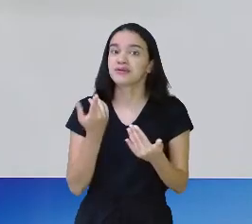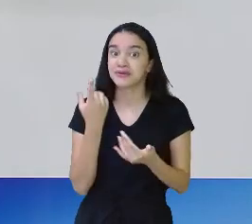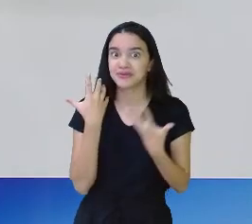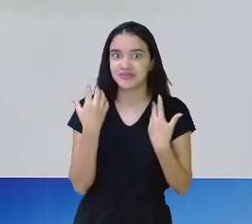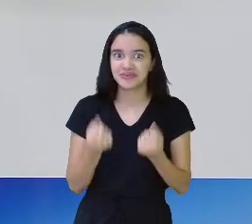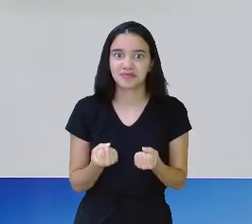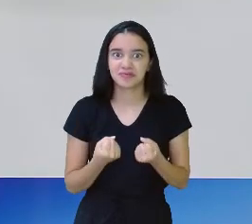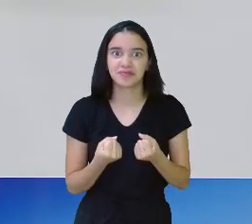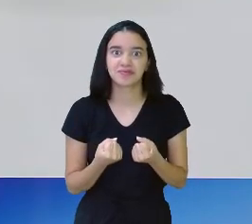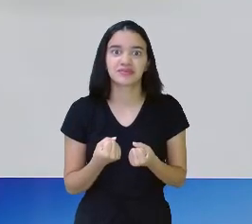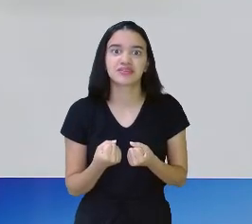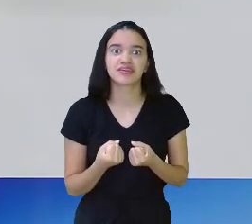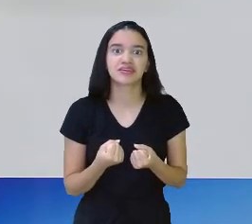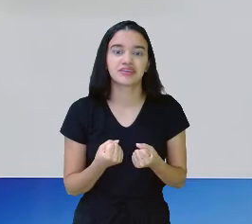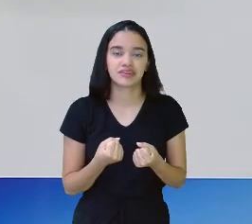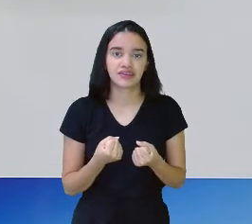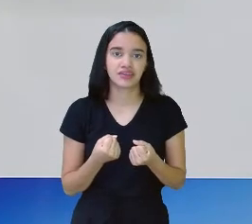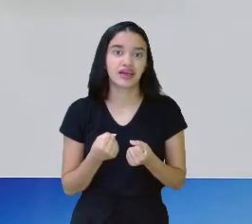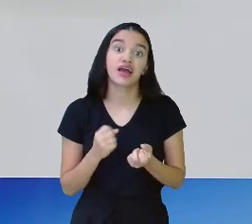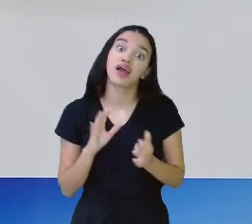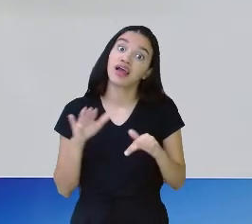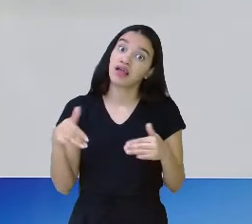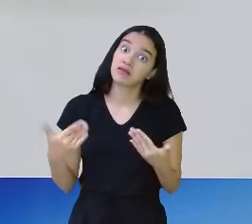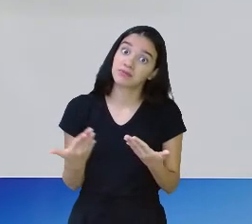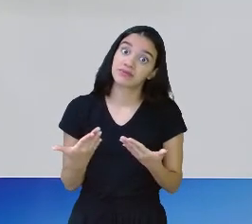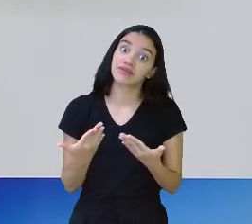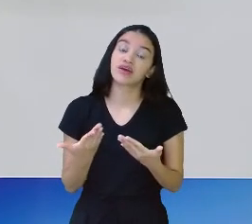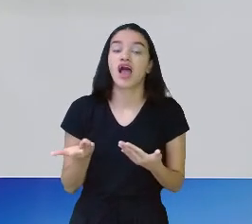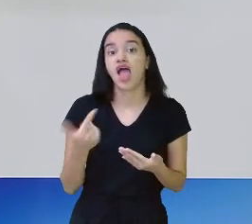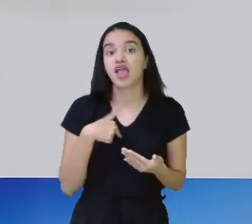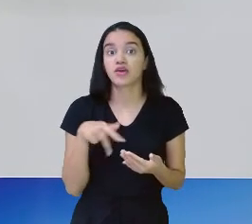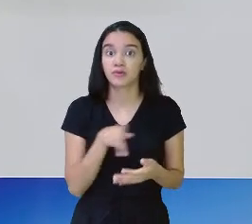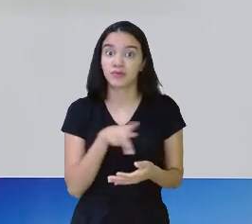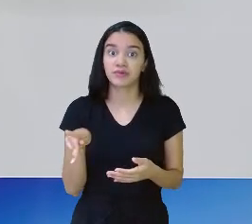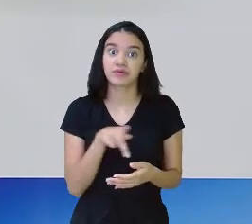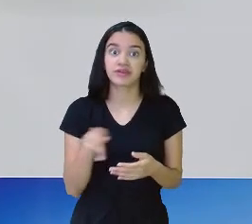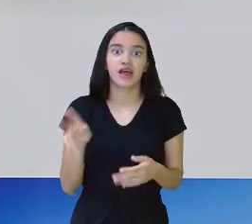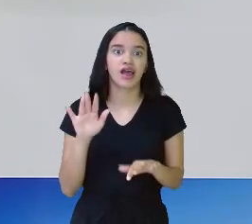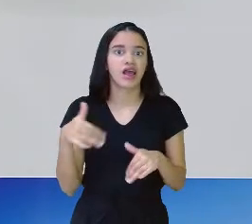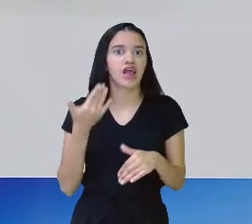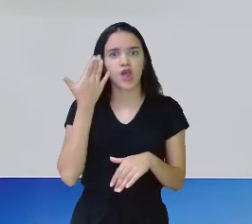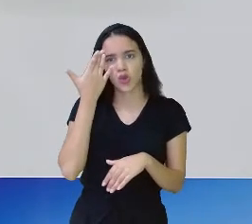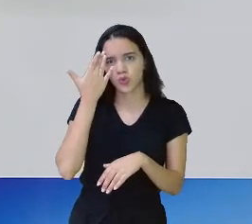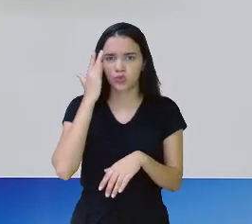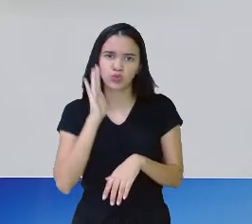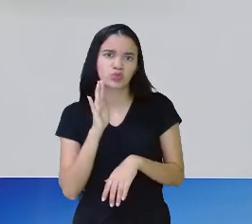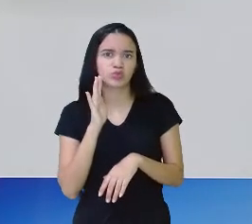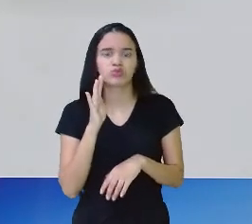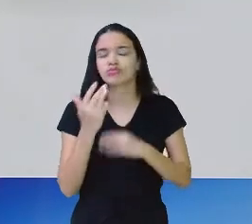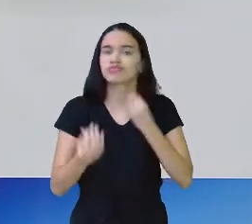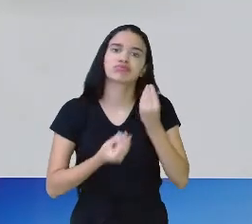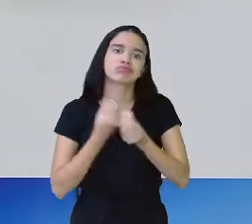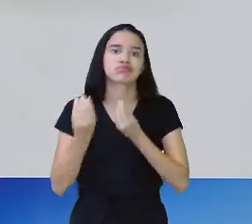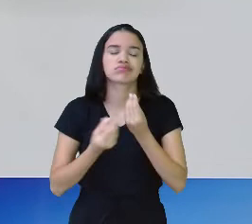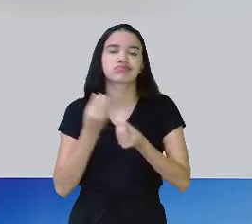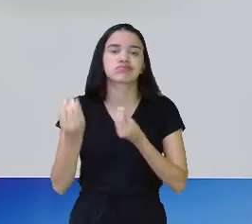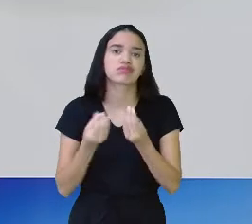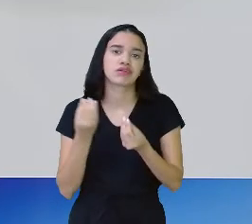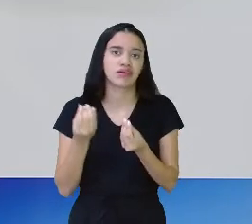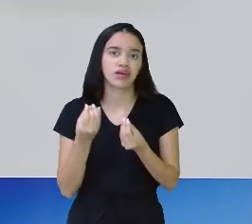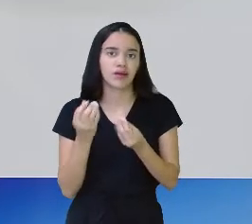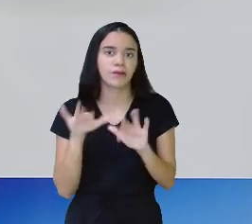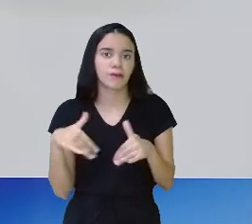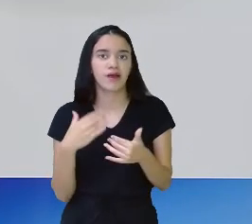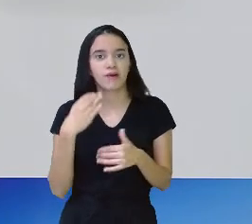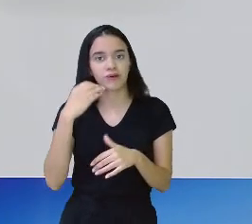Vamos embora. É isso aí. Então mas assim, eu, professora Márcia, confesso que não sei muito bem o que atitude tomar em relação